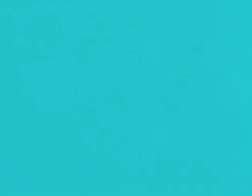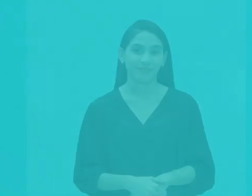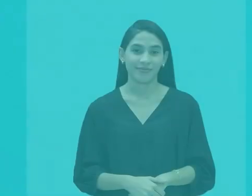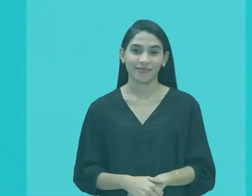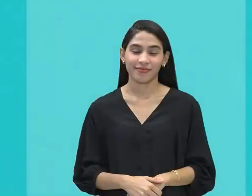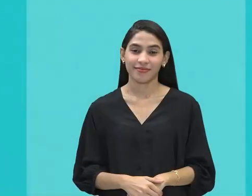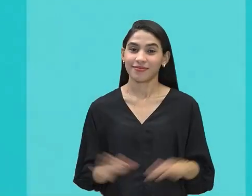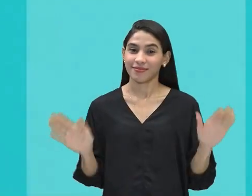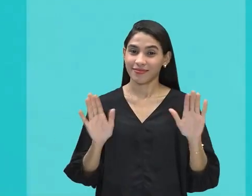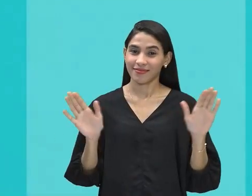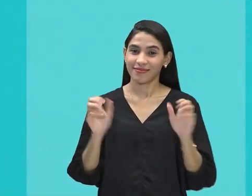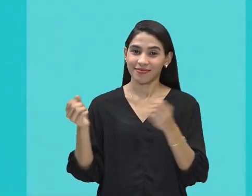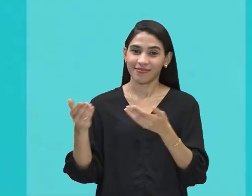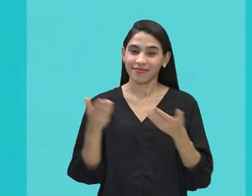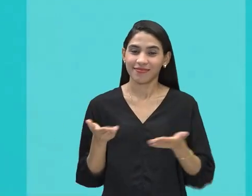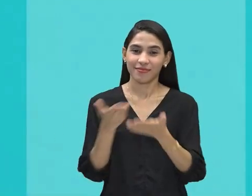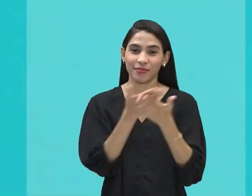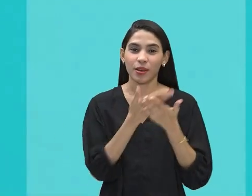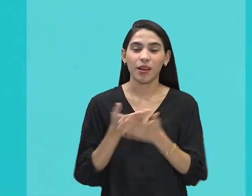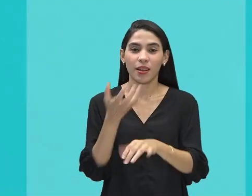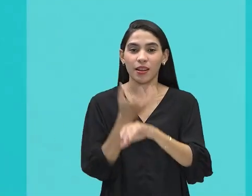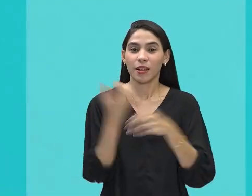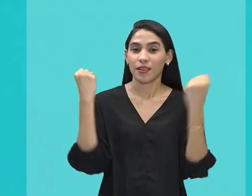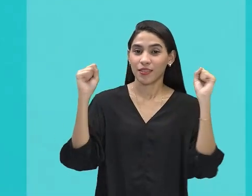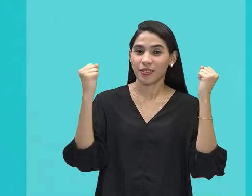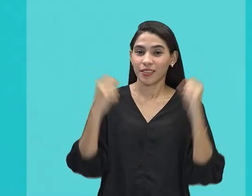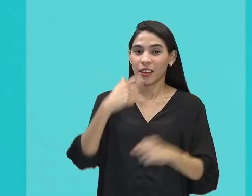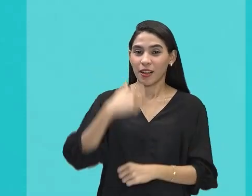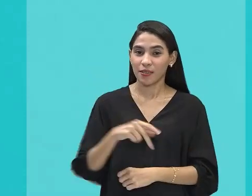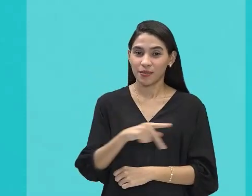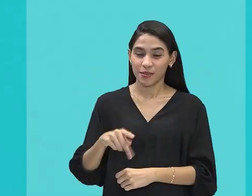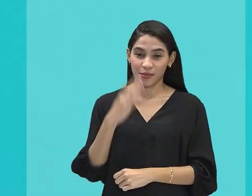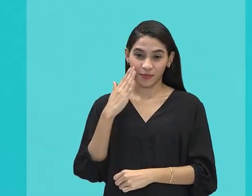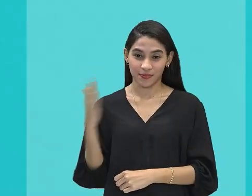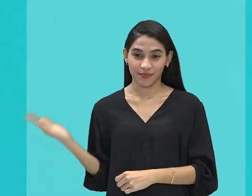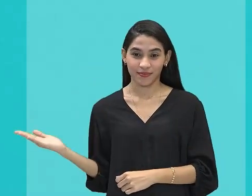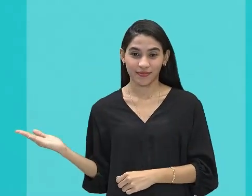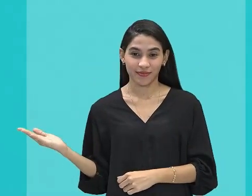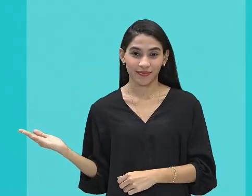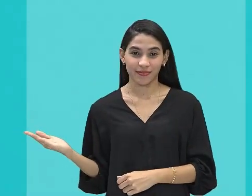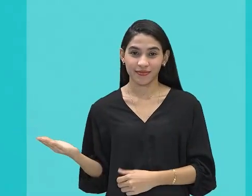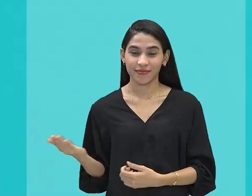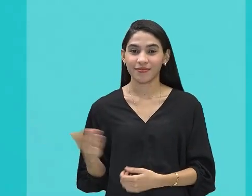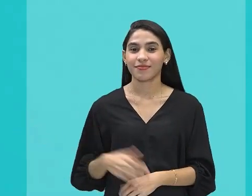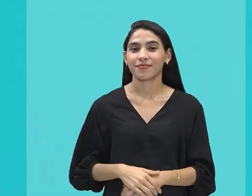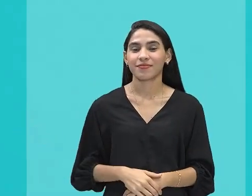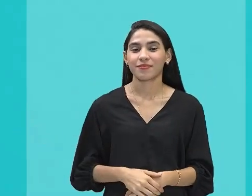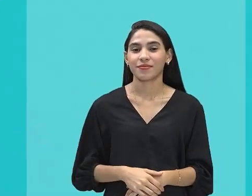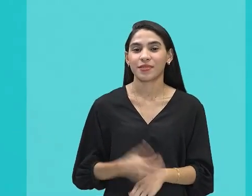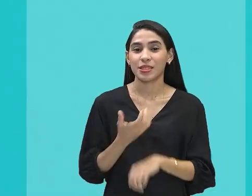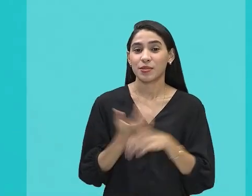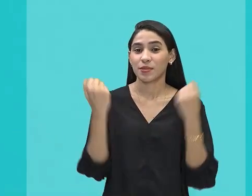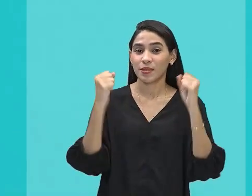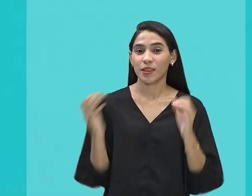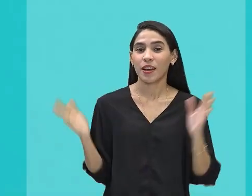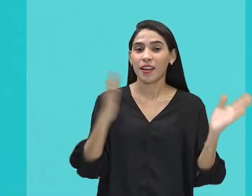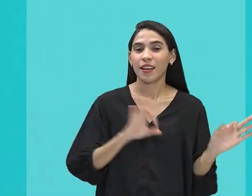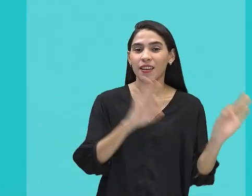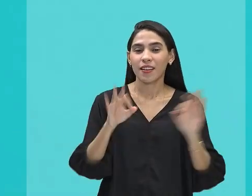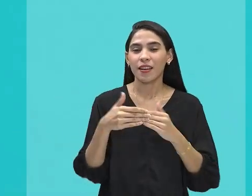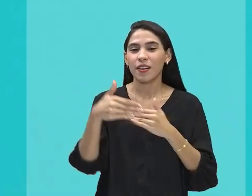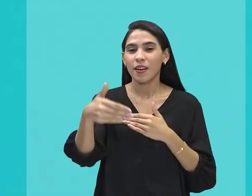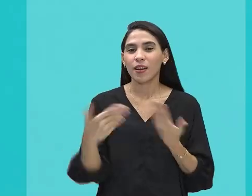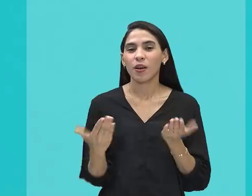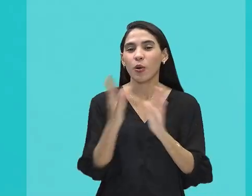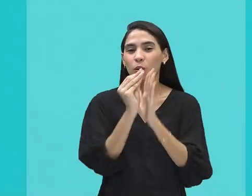Olá, caríssimos, sejam bem-vindos a mais uma aula de Educação Física. Eu sou o professor Paulo Ricardo, seu professor de Educação Física, e vamos ver o que nós temos